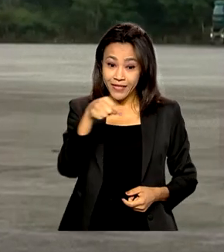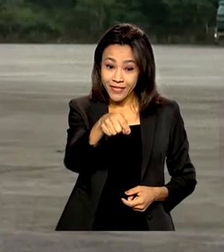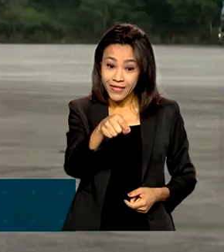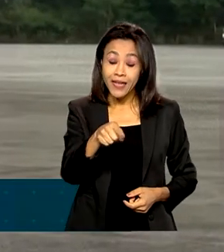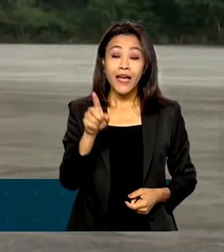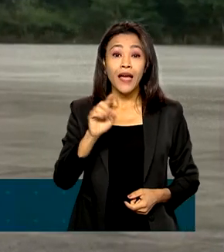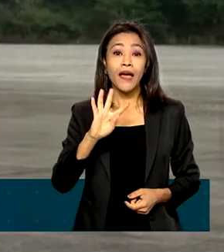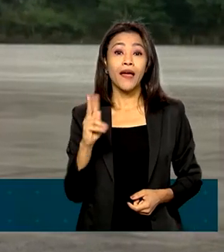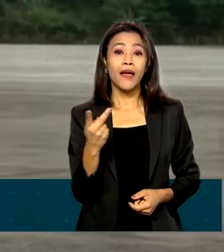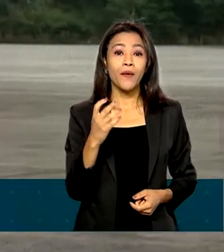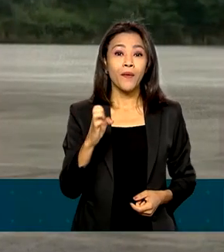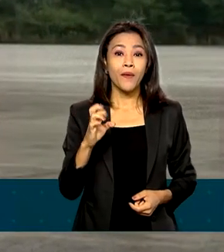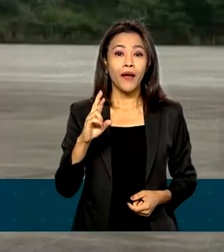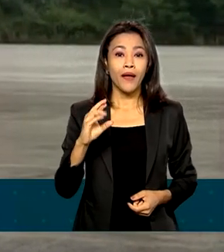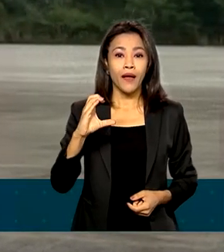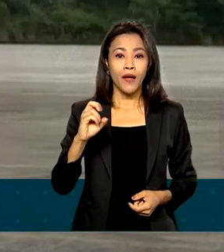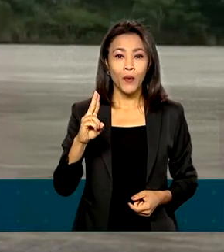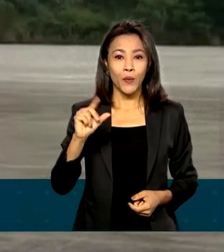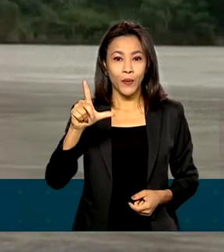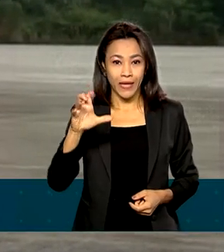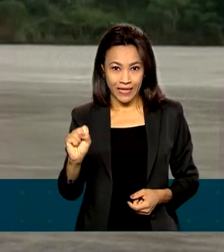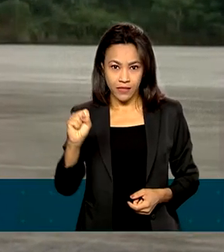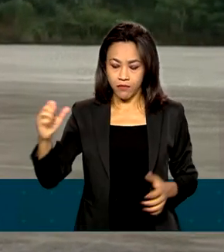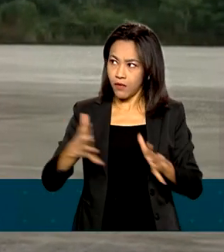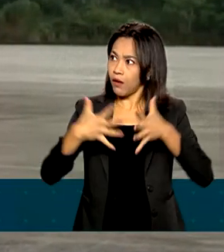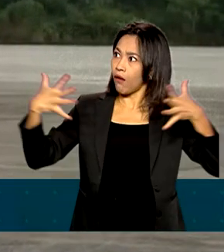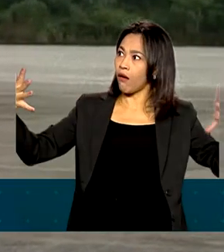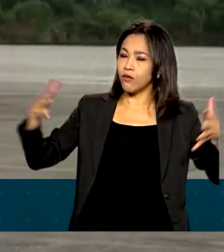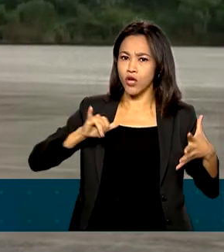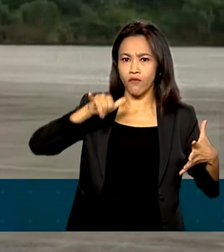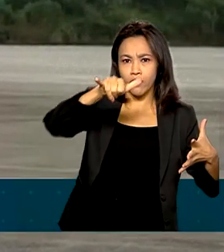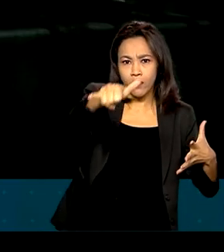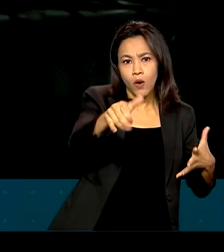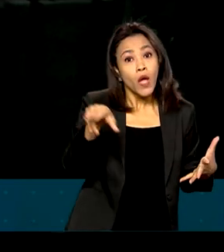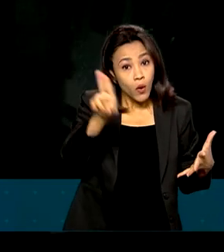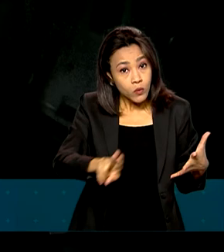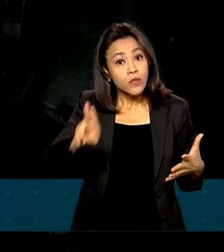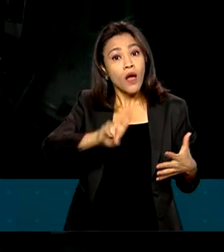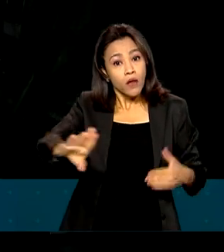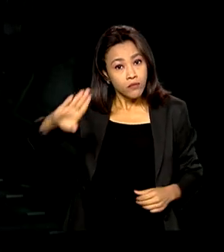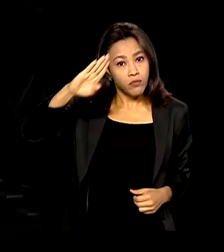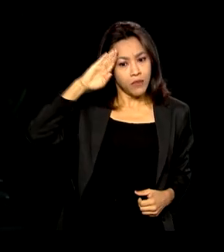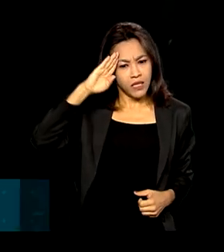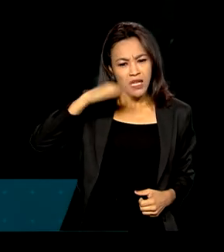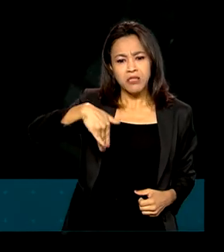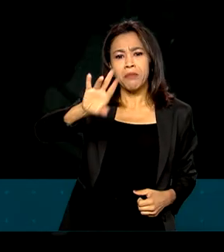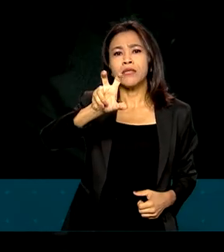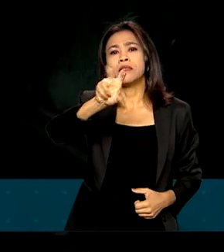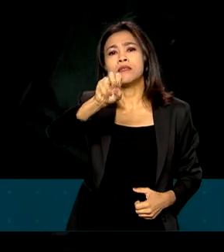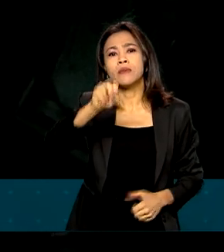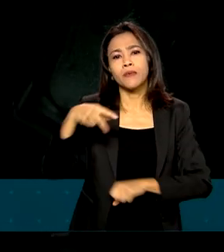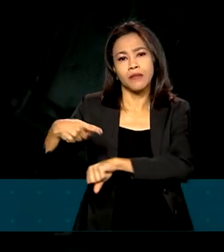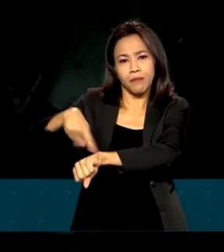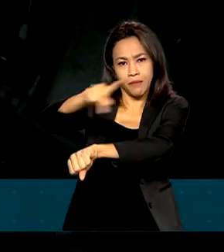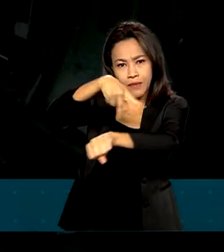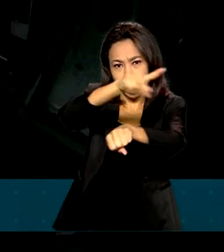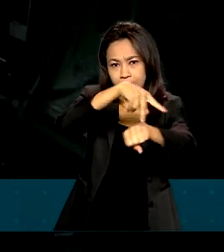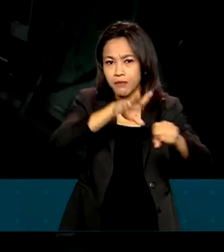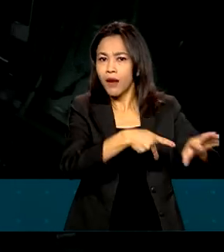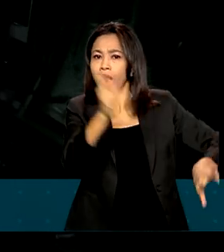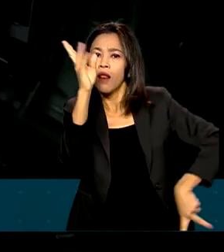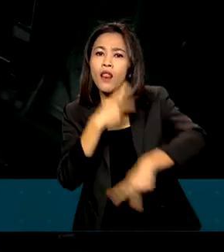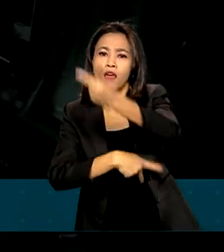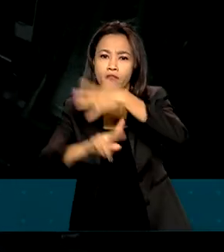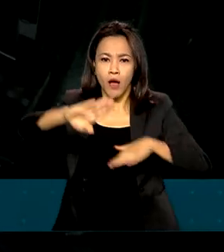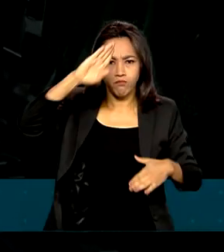Hércules C-130, um avião grande usado por militares de mais de 50 países para transportar